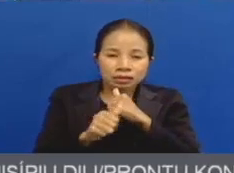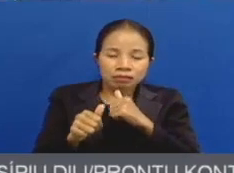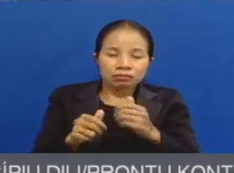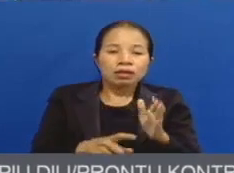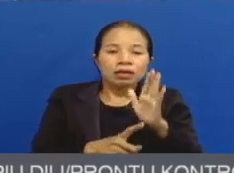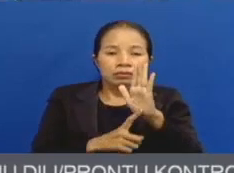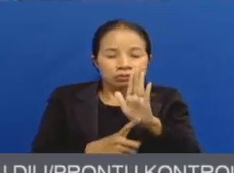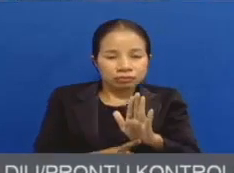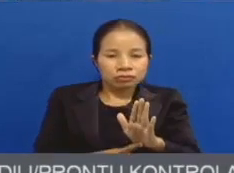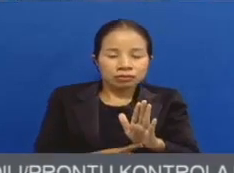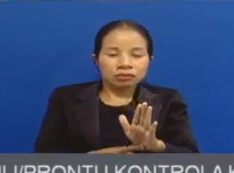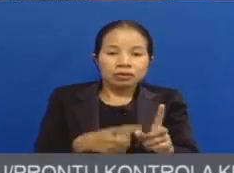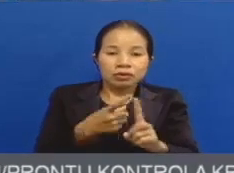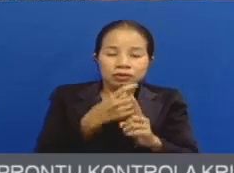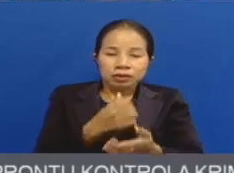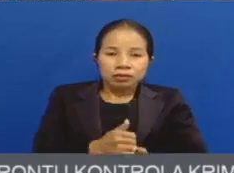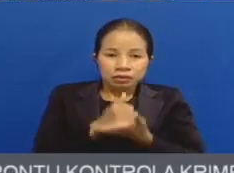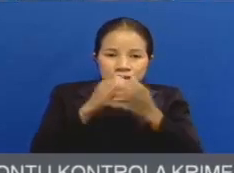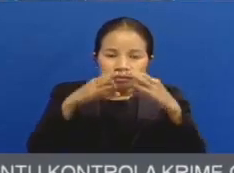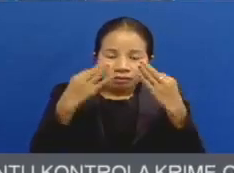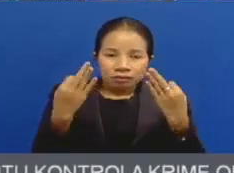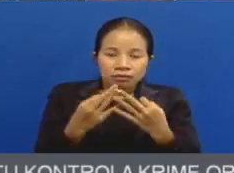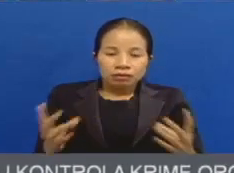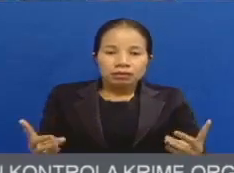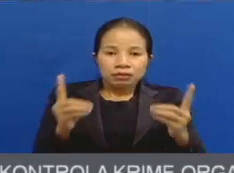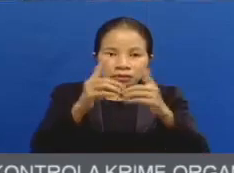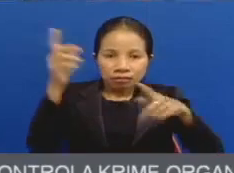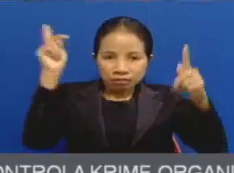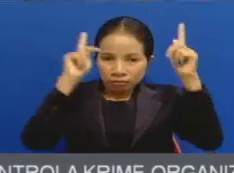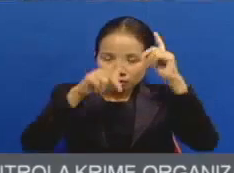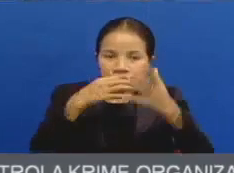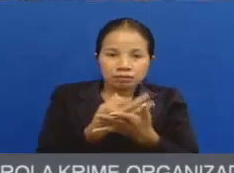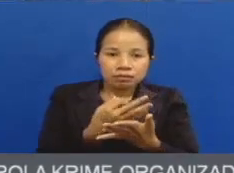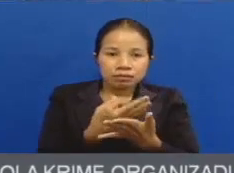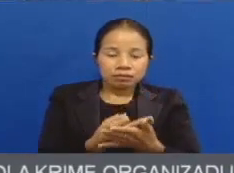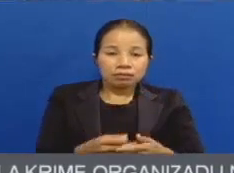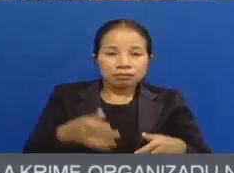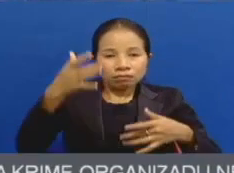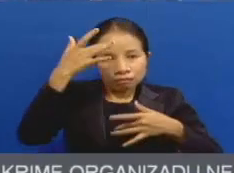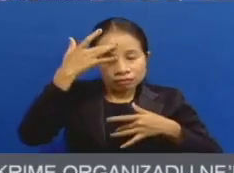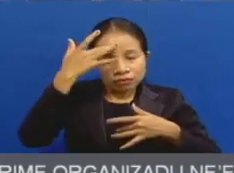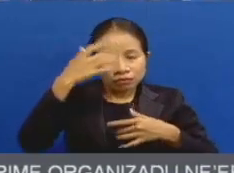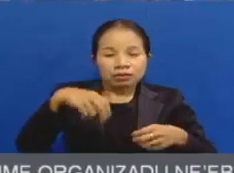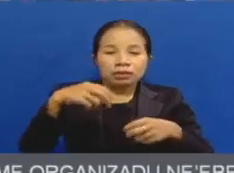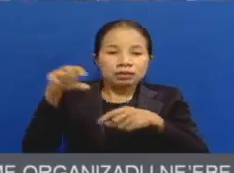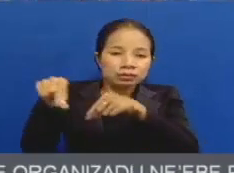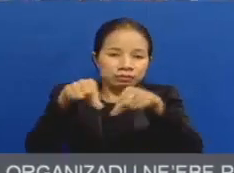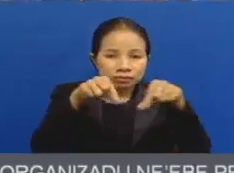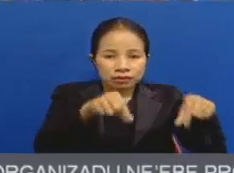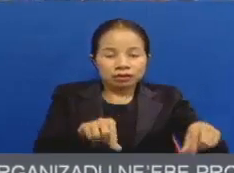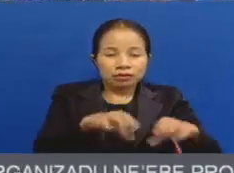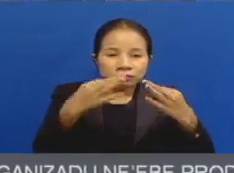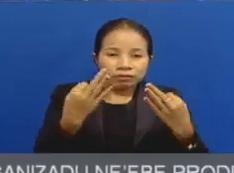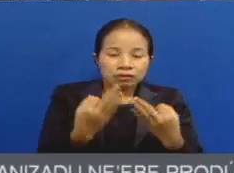ona, lihusi ajuda família nebe enfrenta problema financeiro, moras, deficiente,